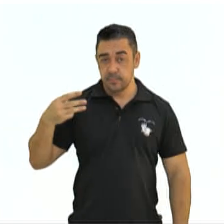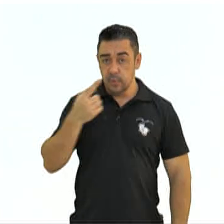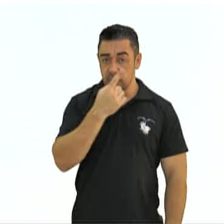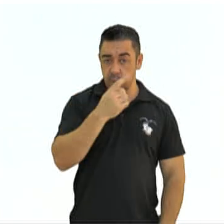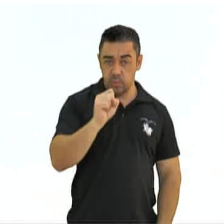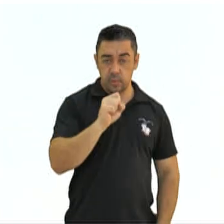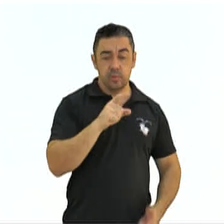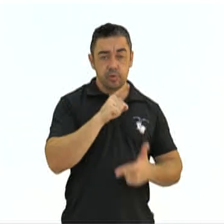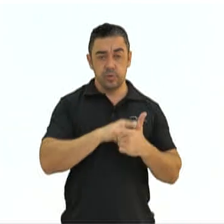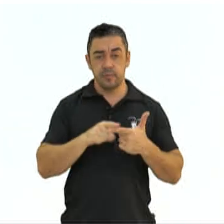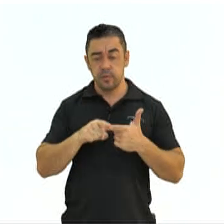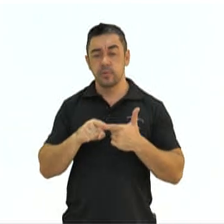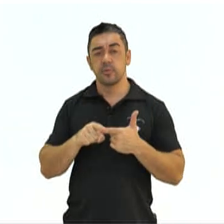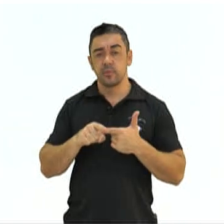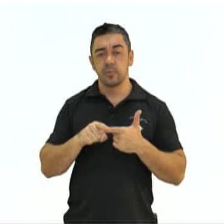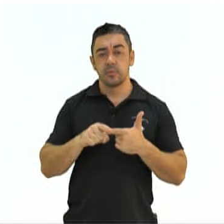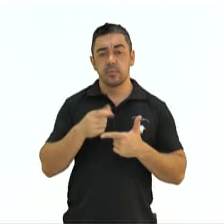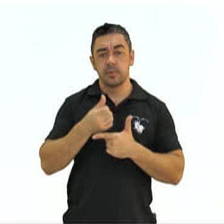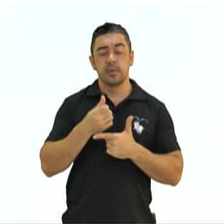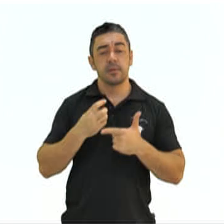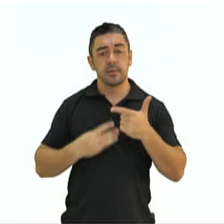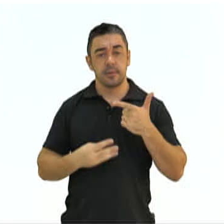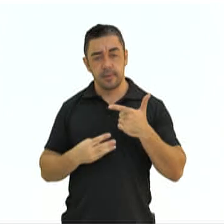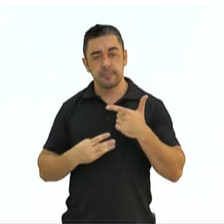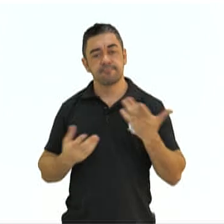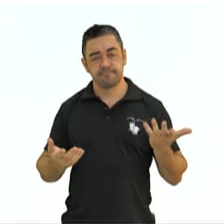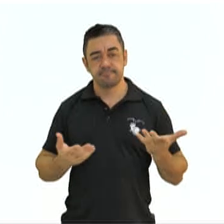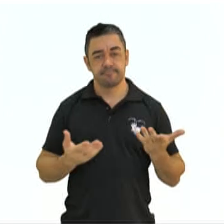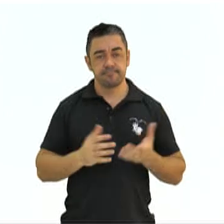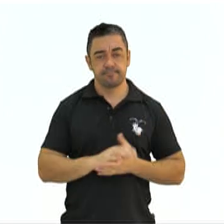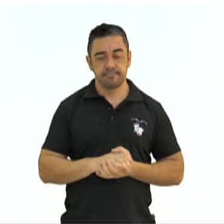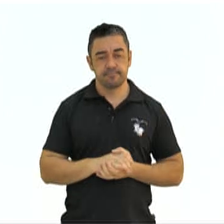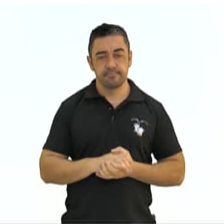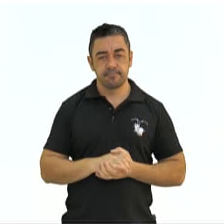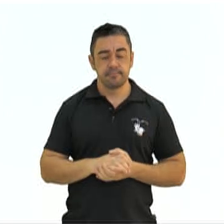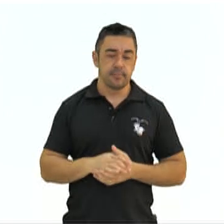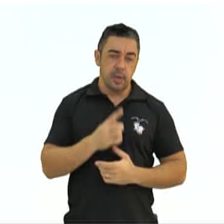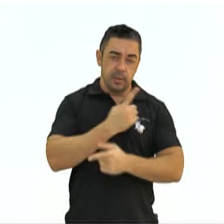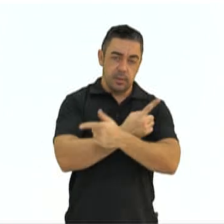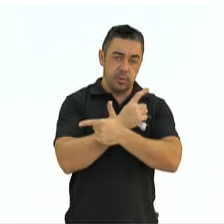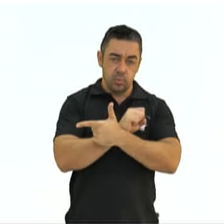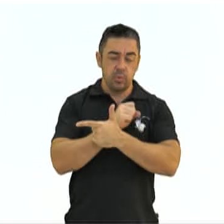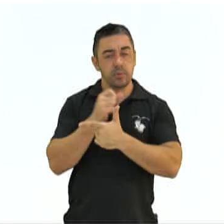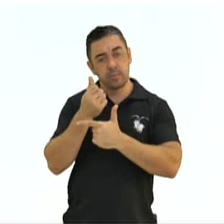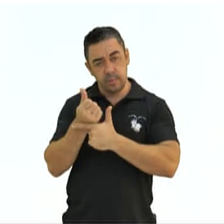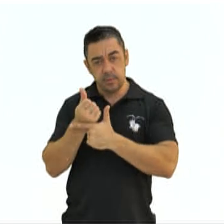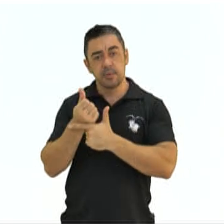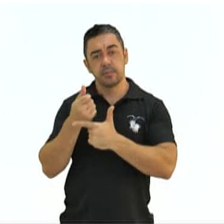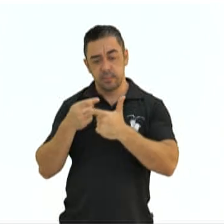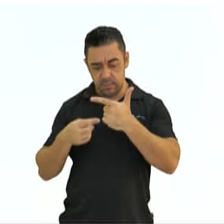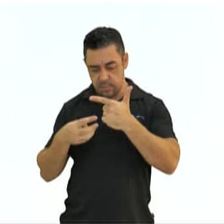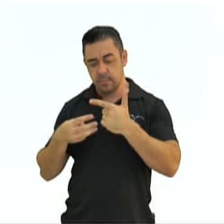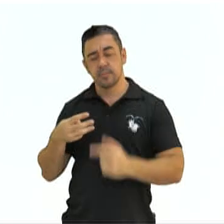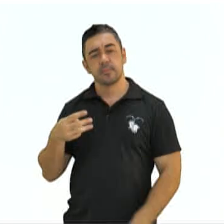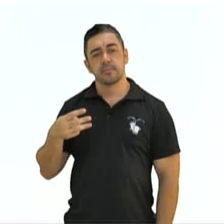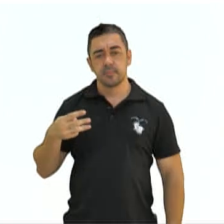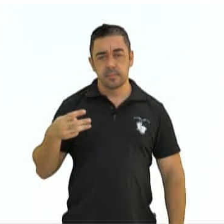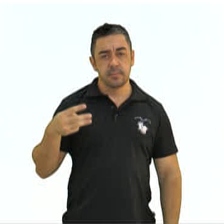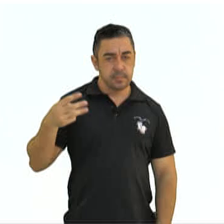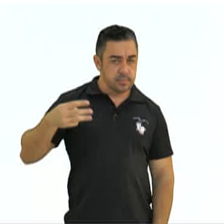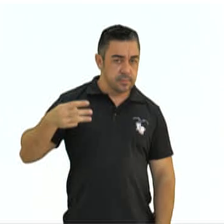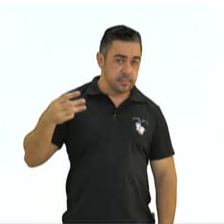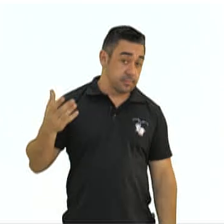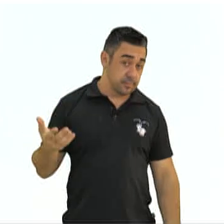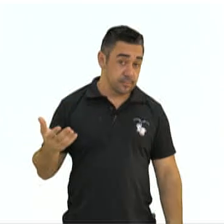18 dividido por quanto que dá o 6? É só se dividir 18 por 6, que dá a razão lá,